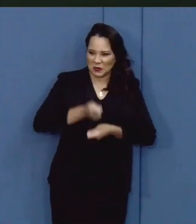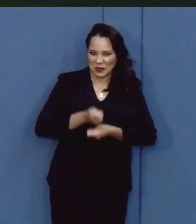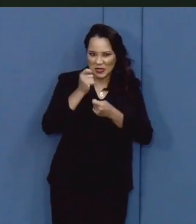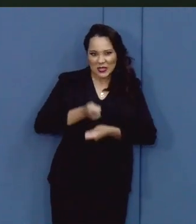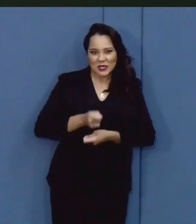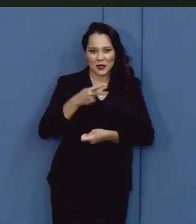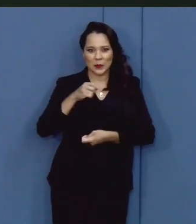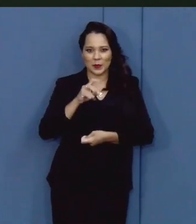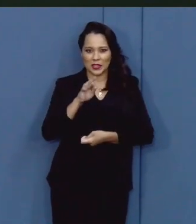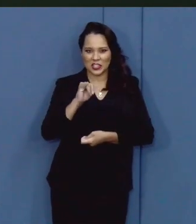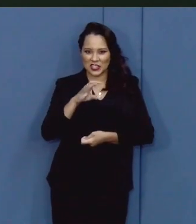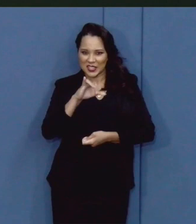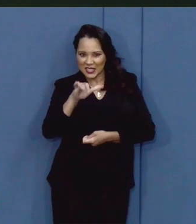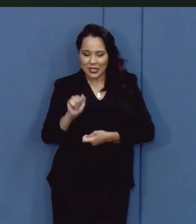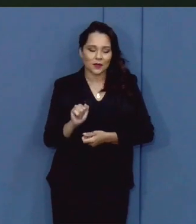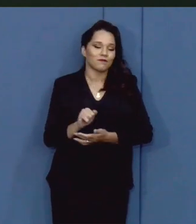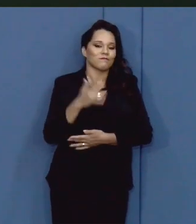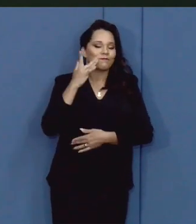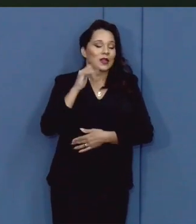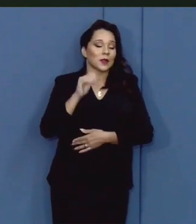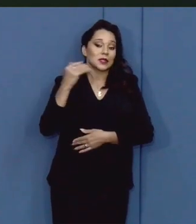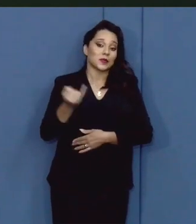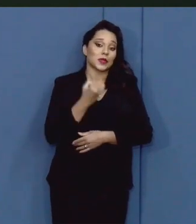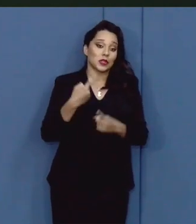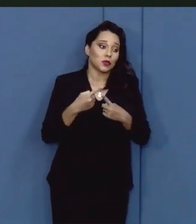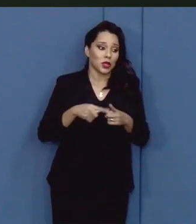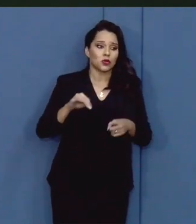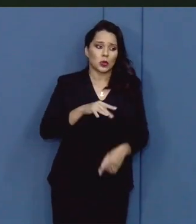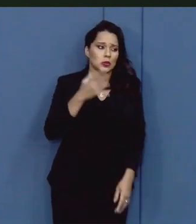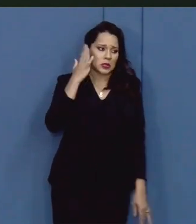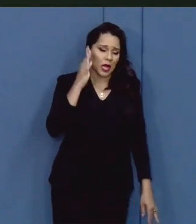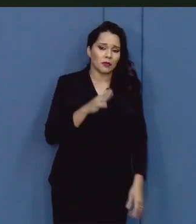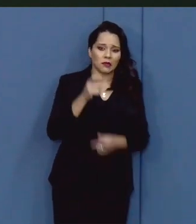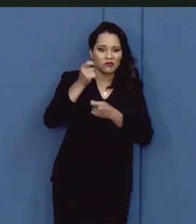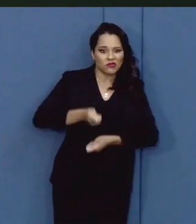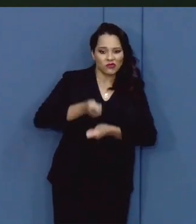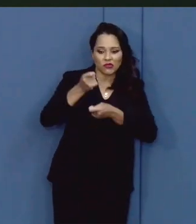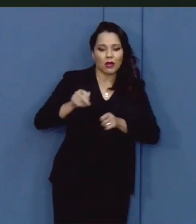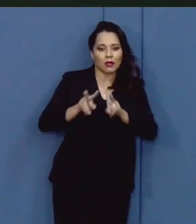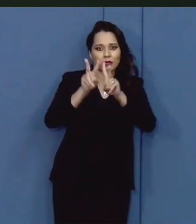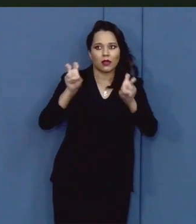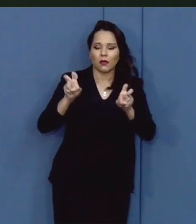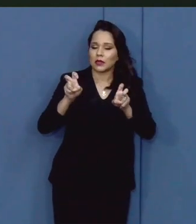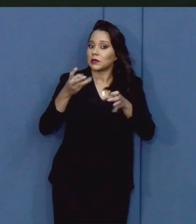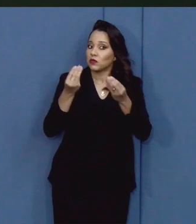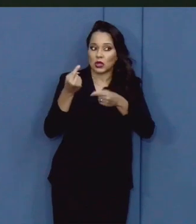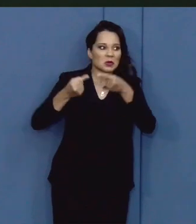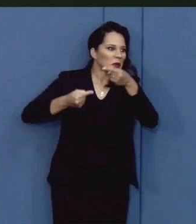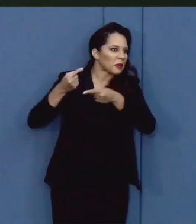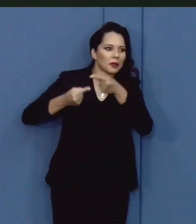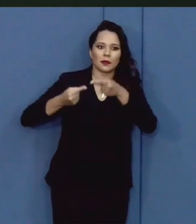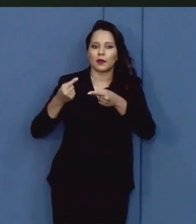puxando a sardinha para o meu lado, mas eu considero muito importante porque todos sabem aqui que pesticidas é o tema polêmico,